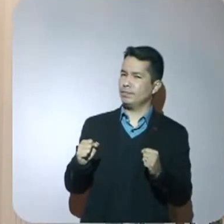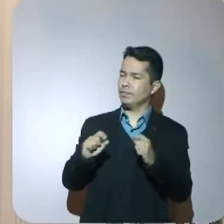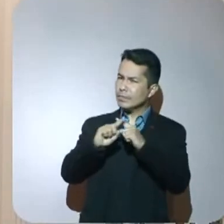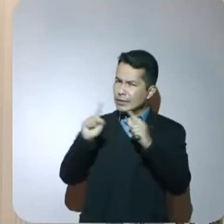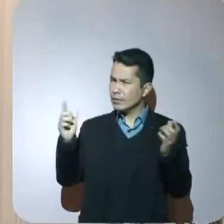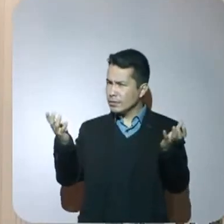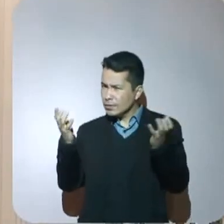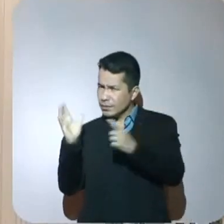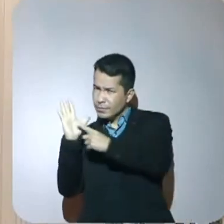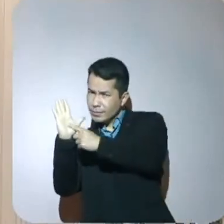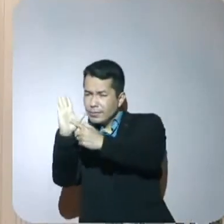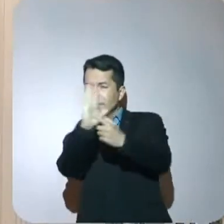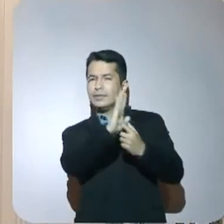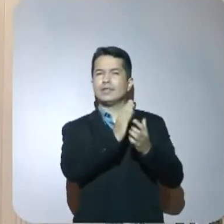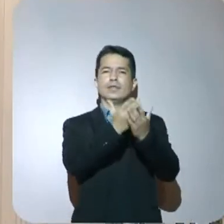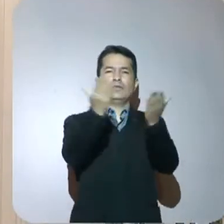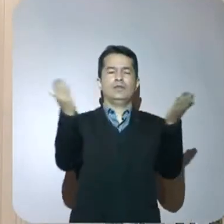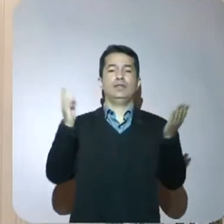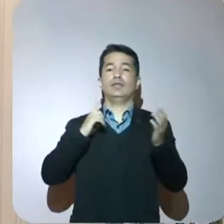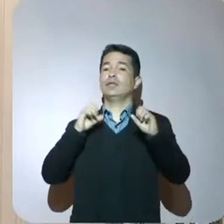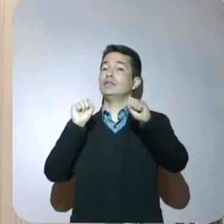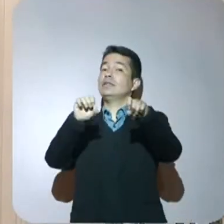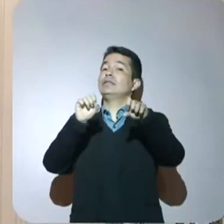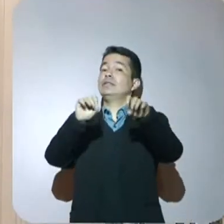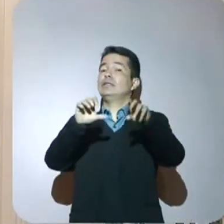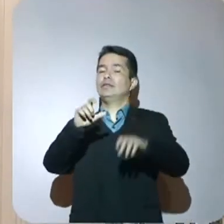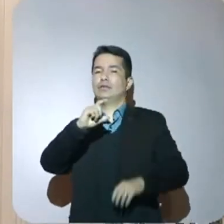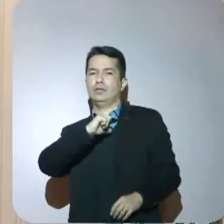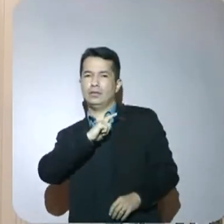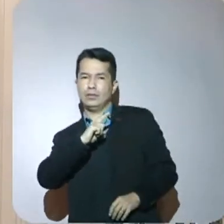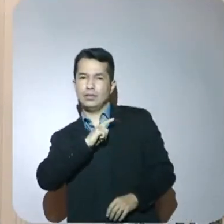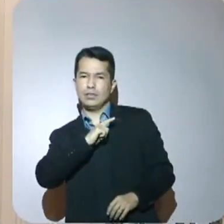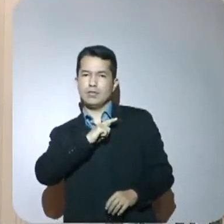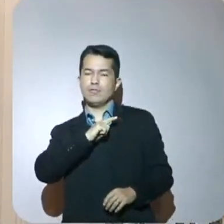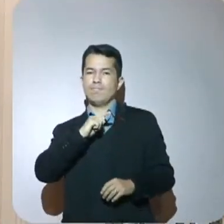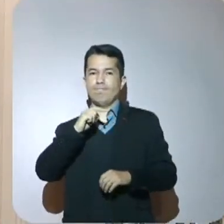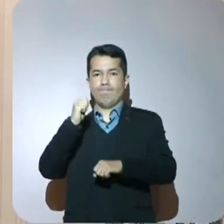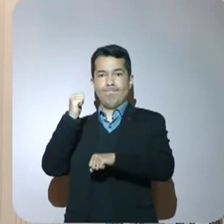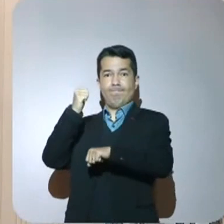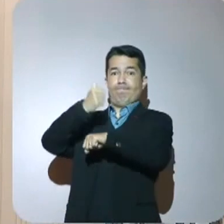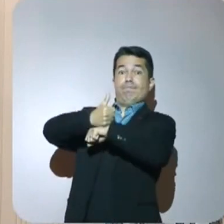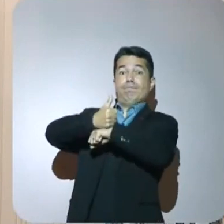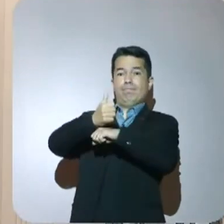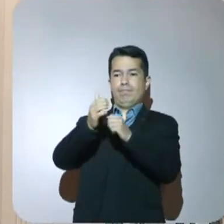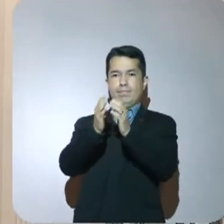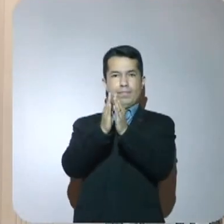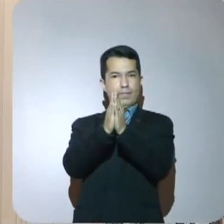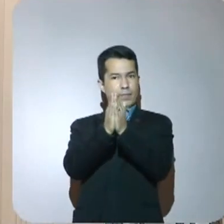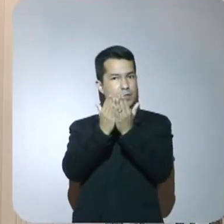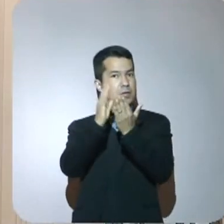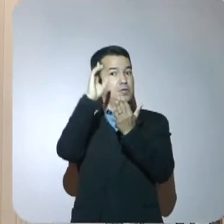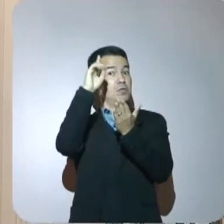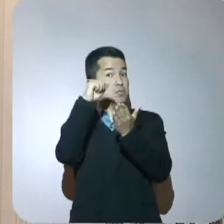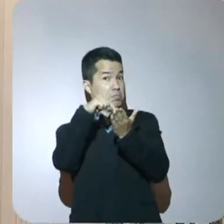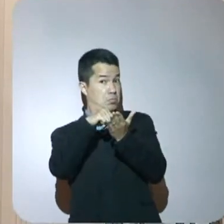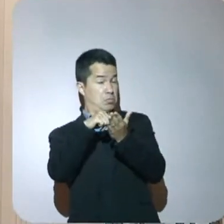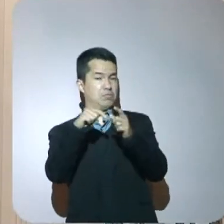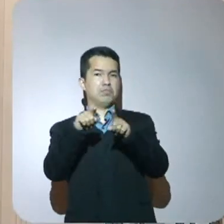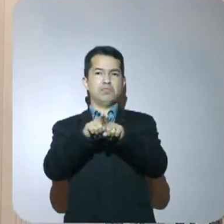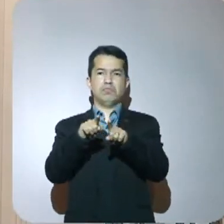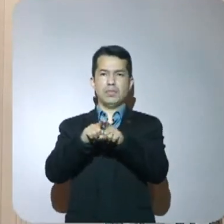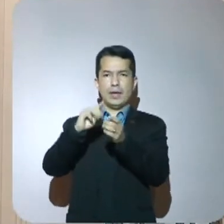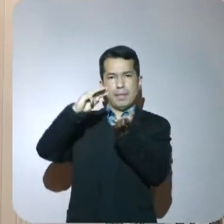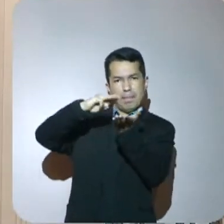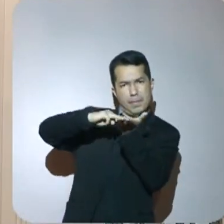das Escrituras, a capacitação dos membros de responderem às razões da sua fé, são